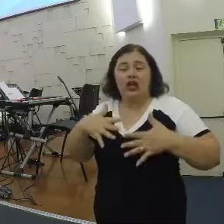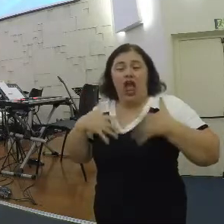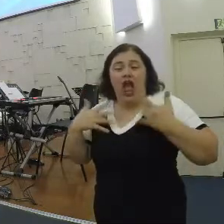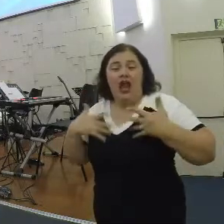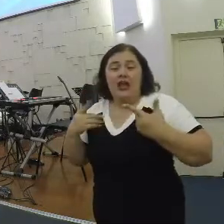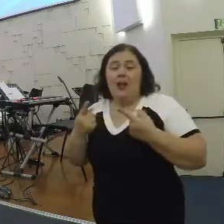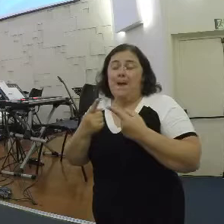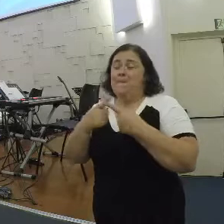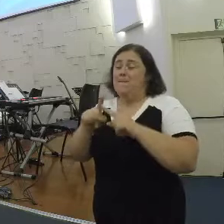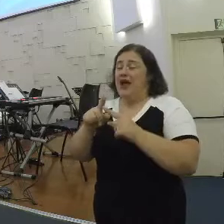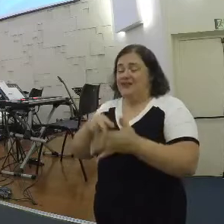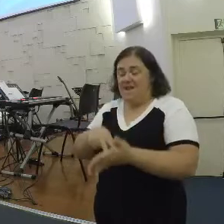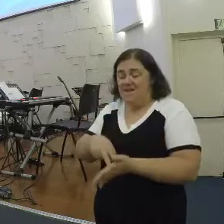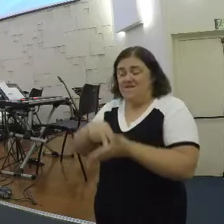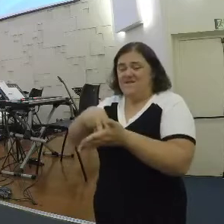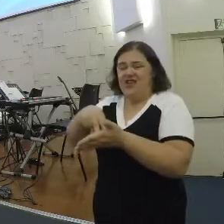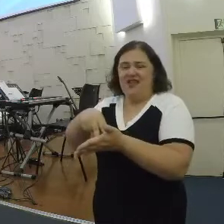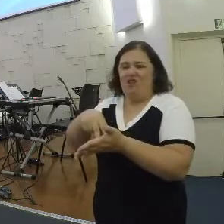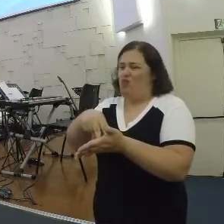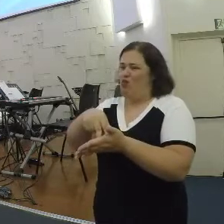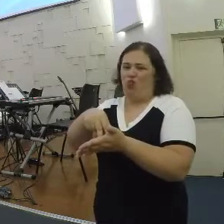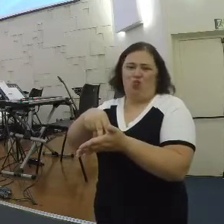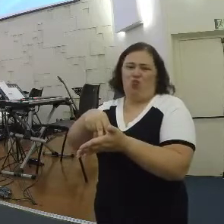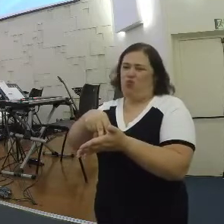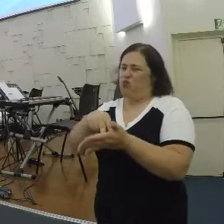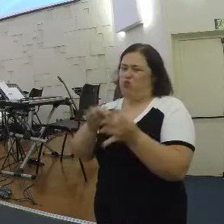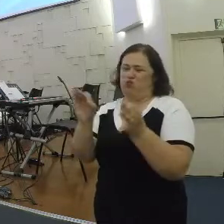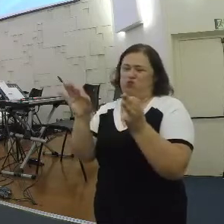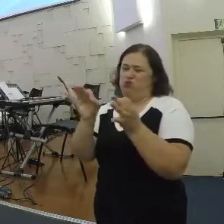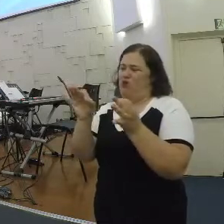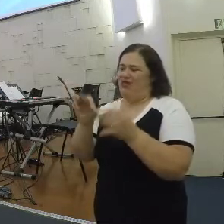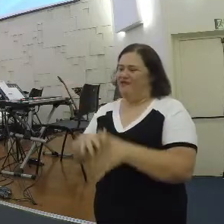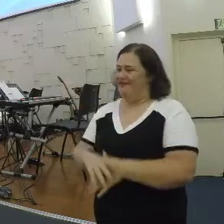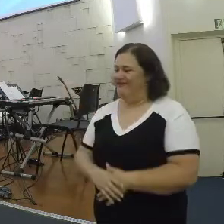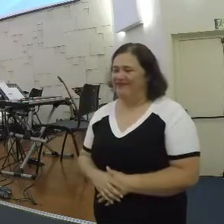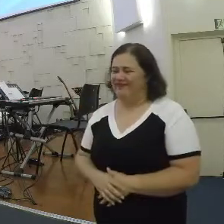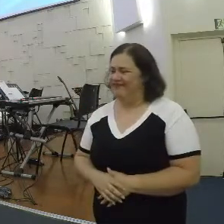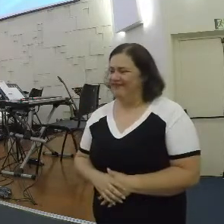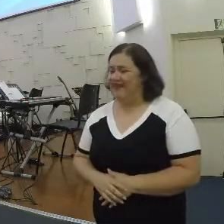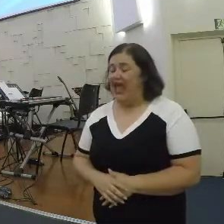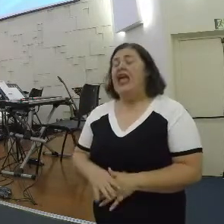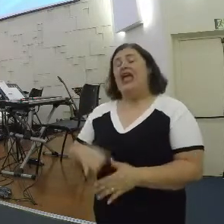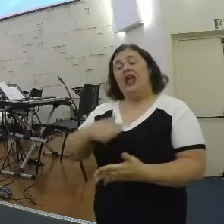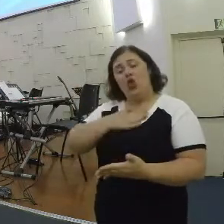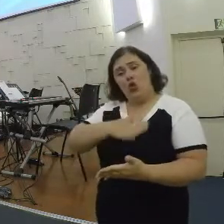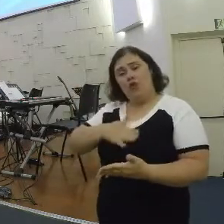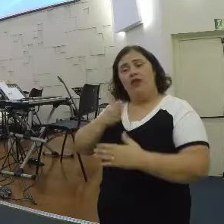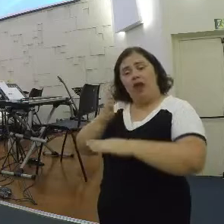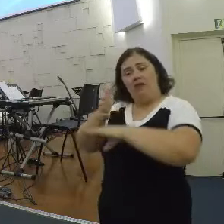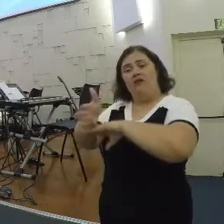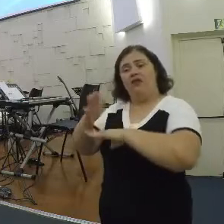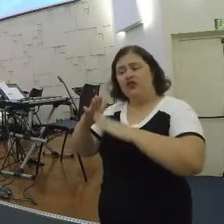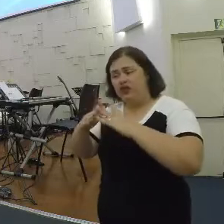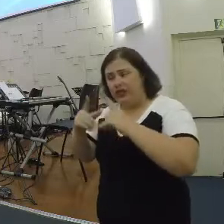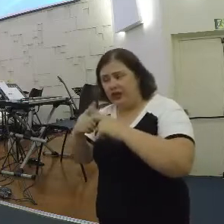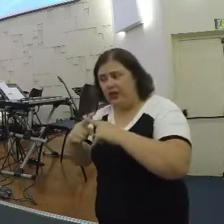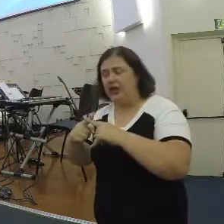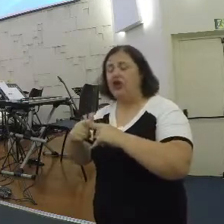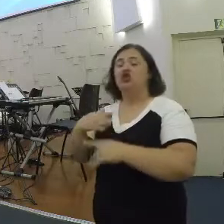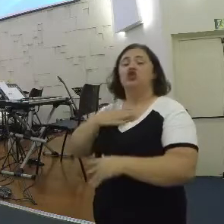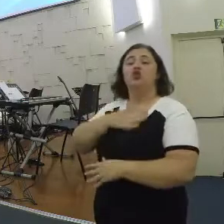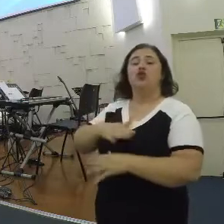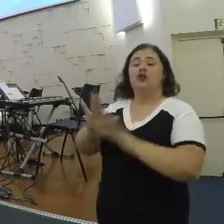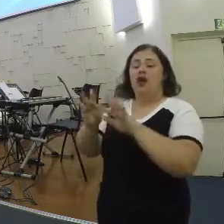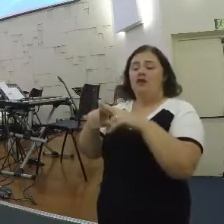igrejas batistas reúne para o ensino da palavra, para o crescimento também físico,